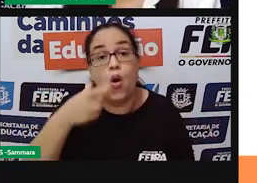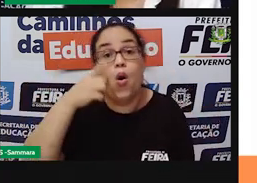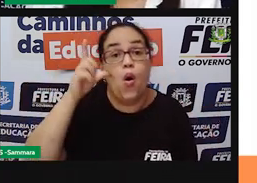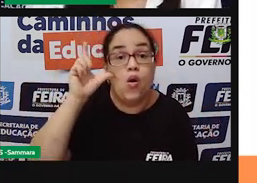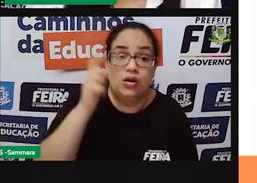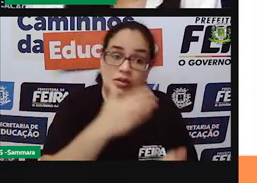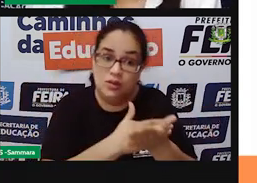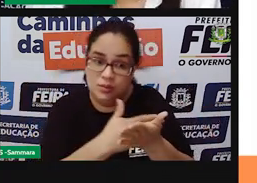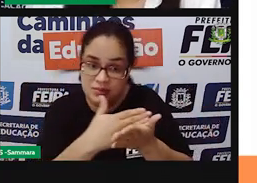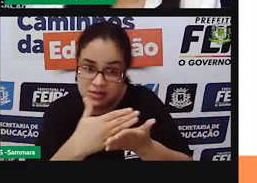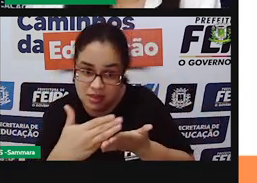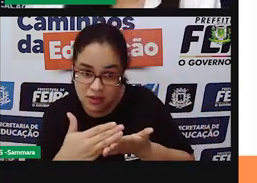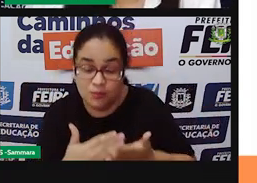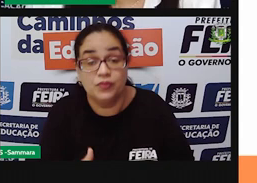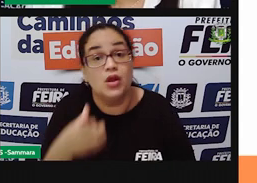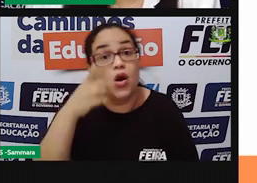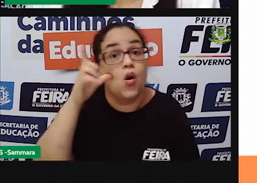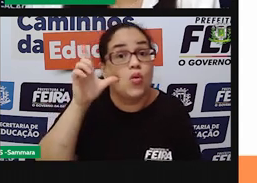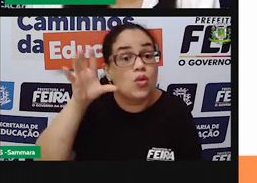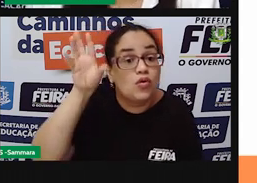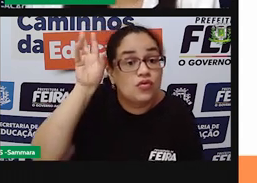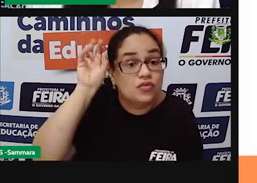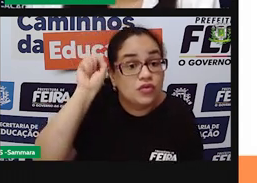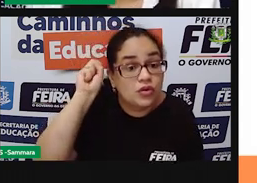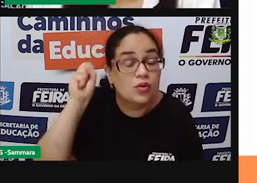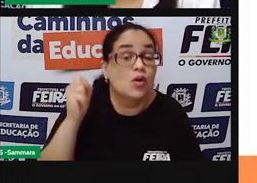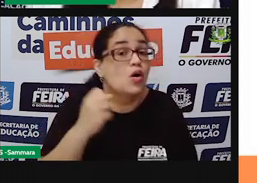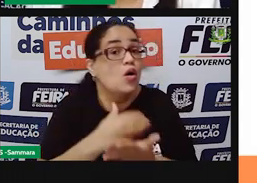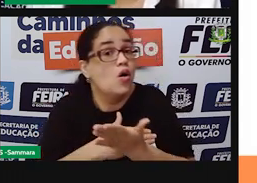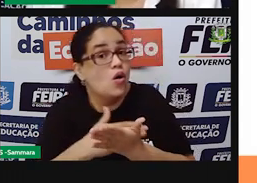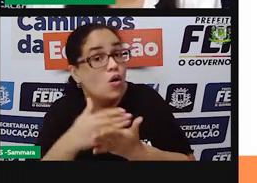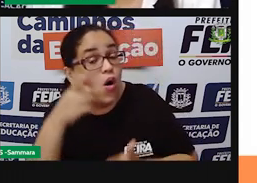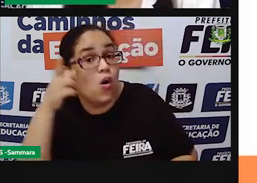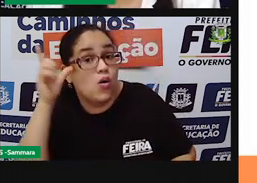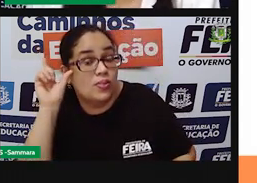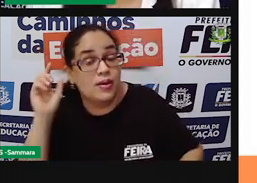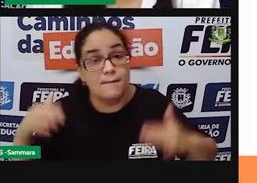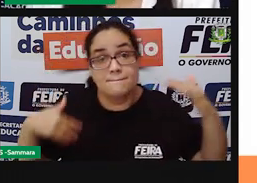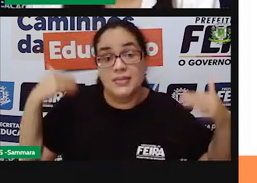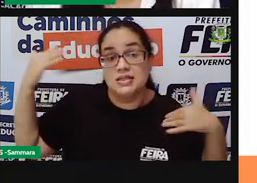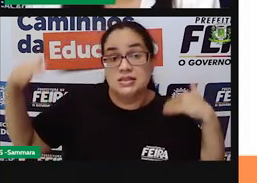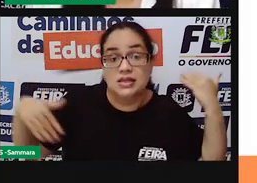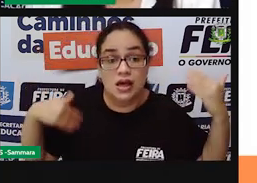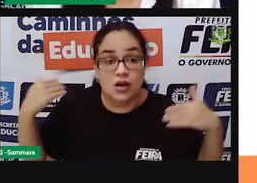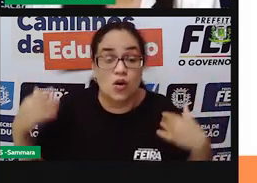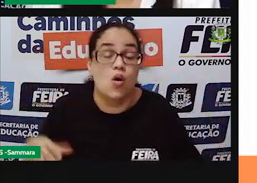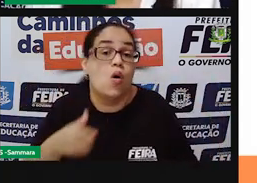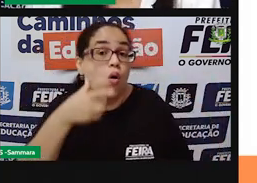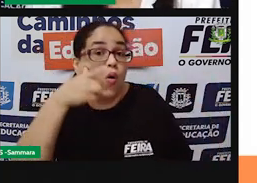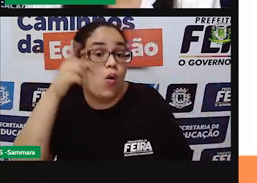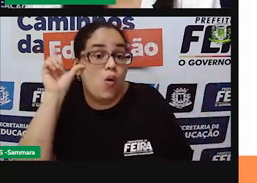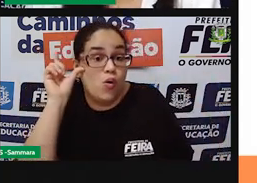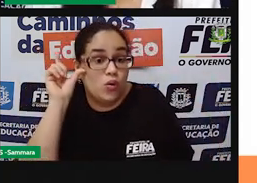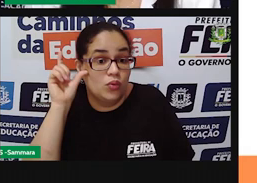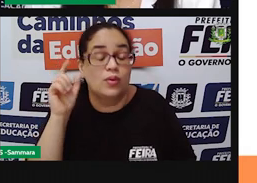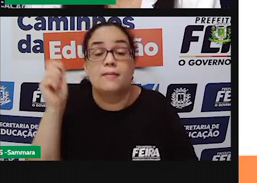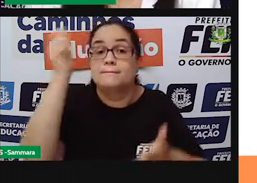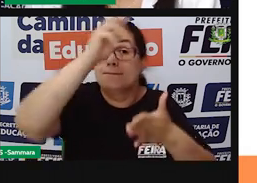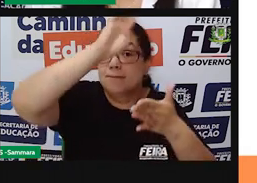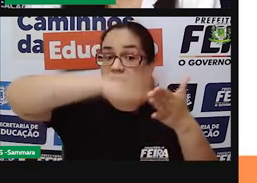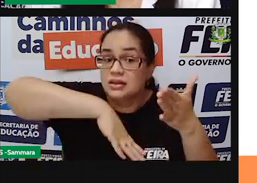ontem começaram, ontem ouviram, ontem passearam, ontem